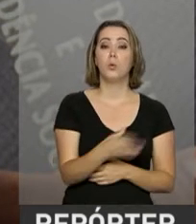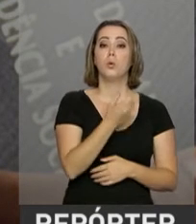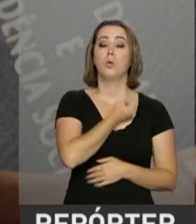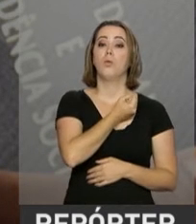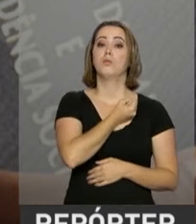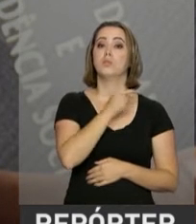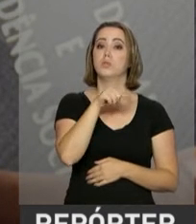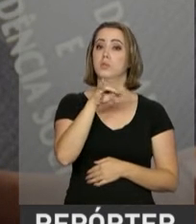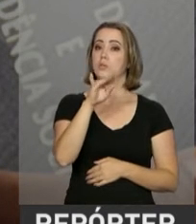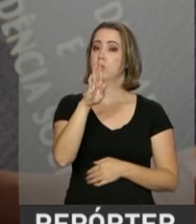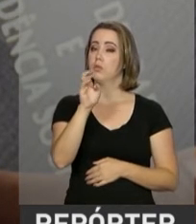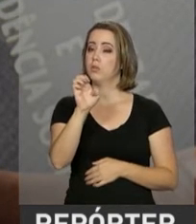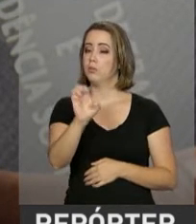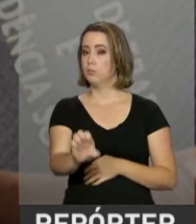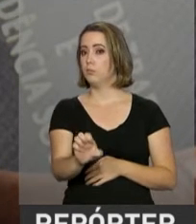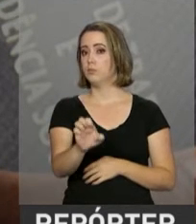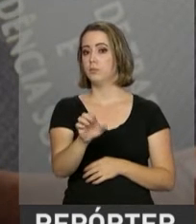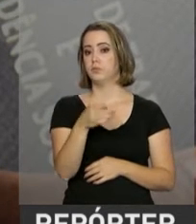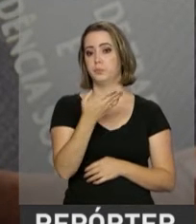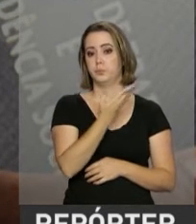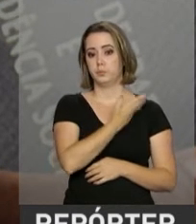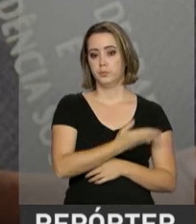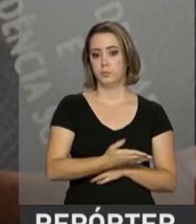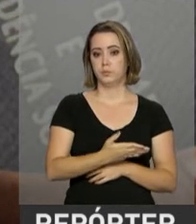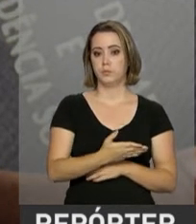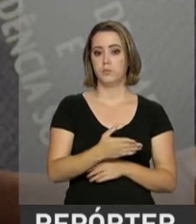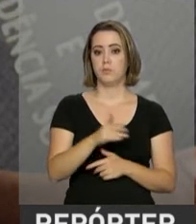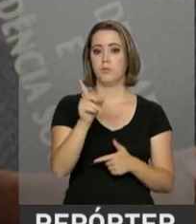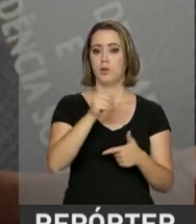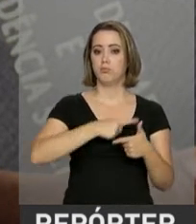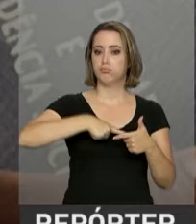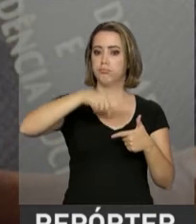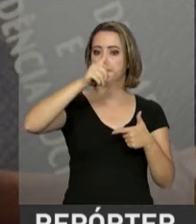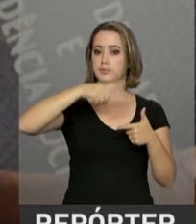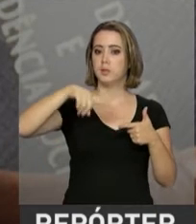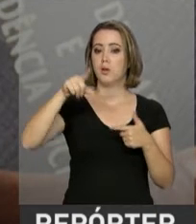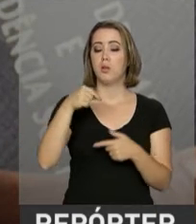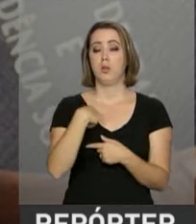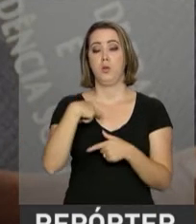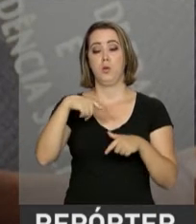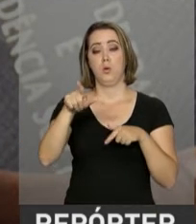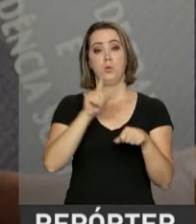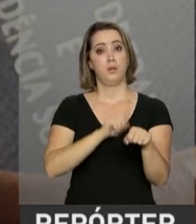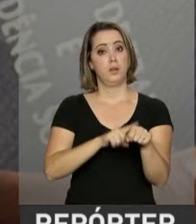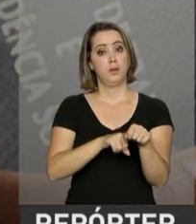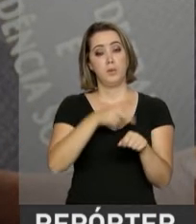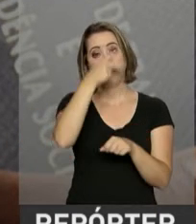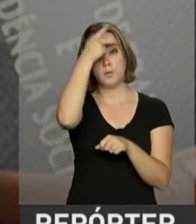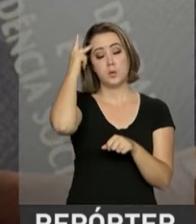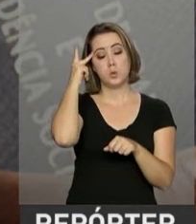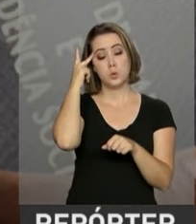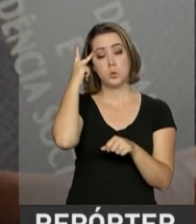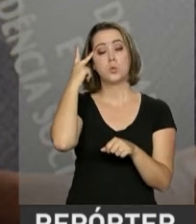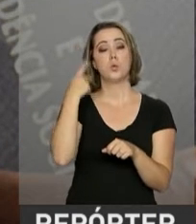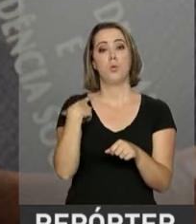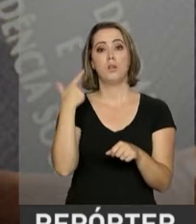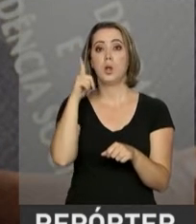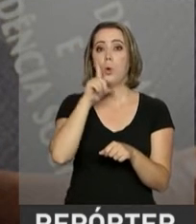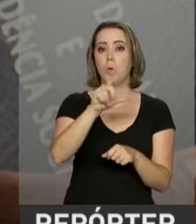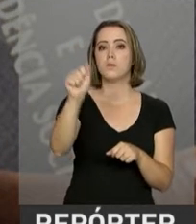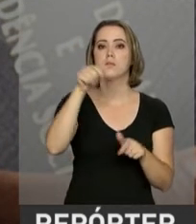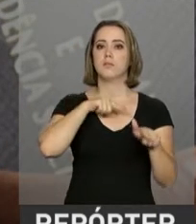do instituto brasileiro de geografia e estatística ibge mostra ainda o tempo que uma pessoa leva até conseguir um trabalho